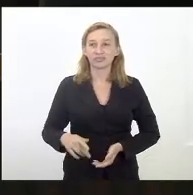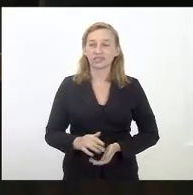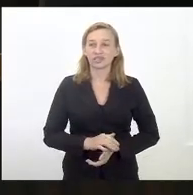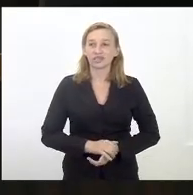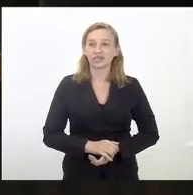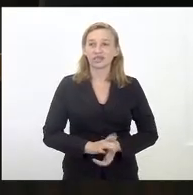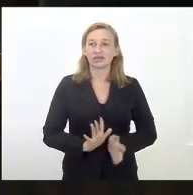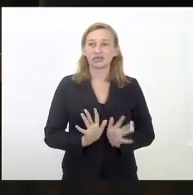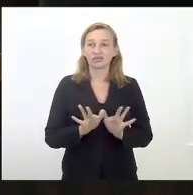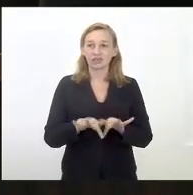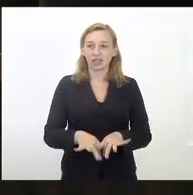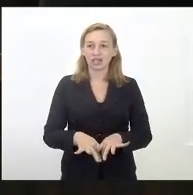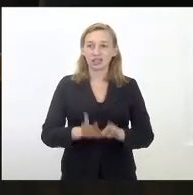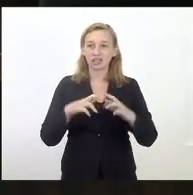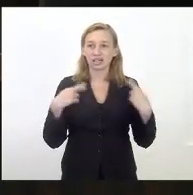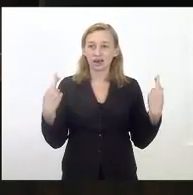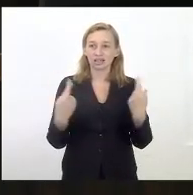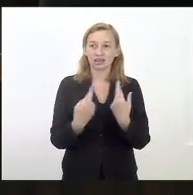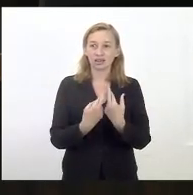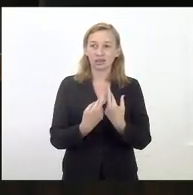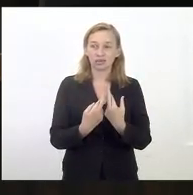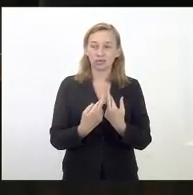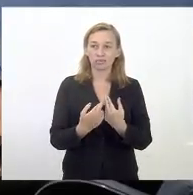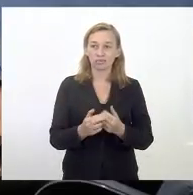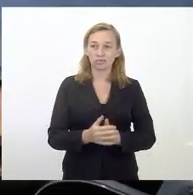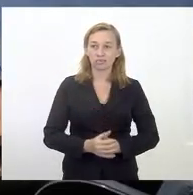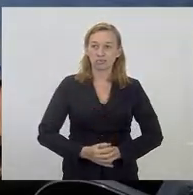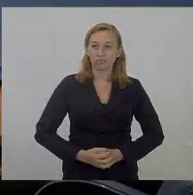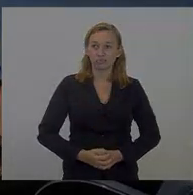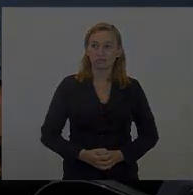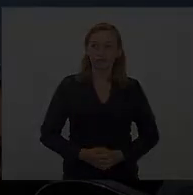declara encerrada a sessão